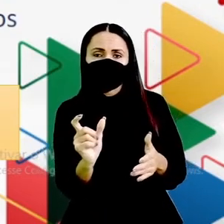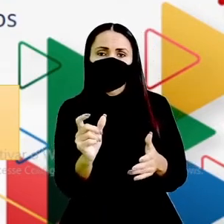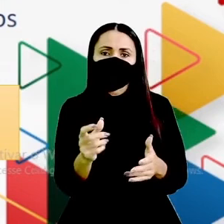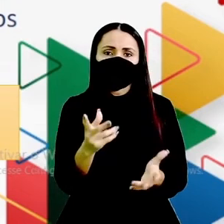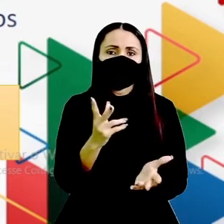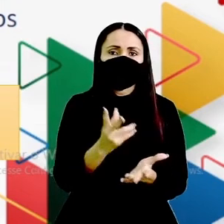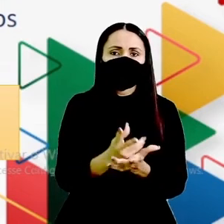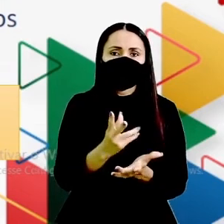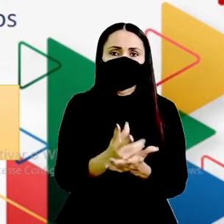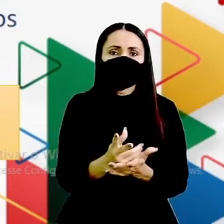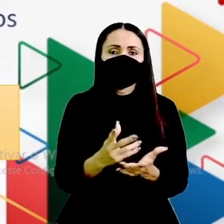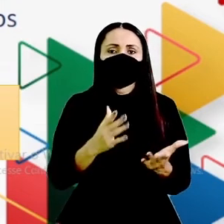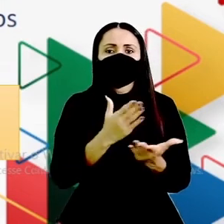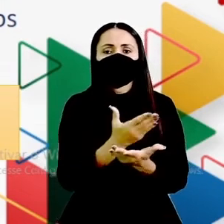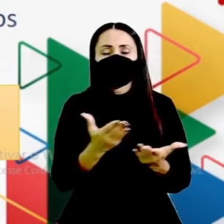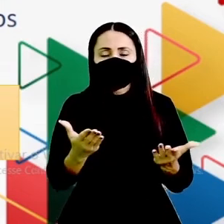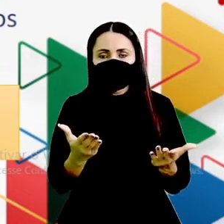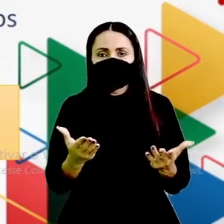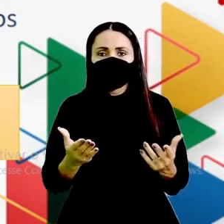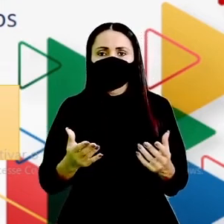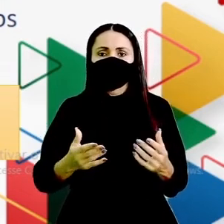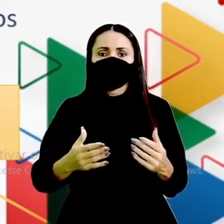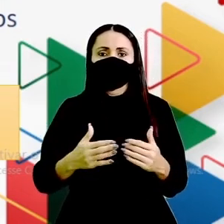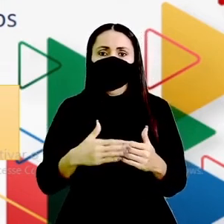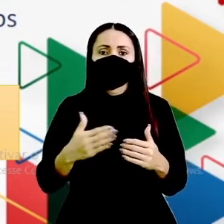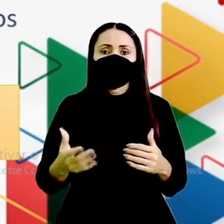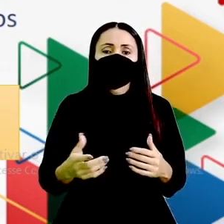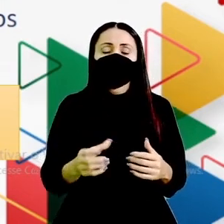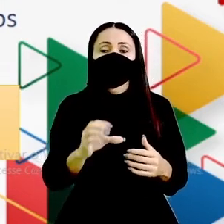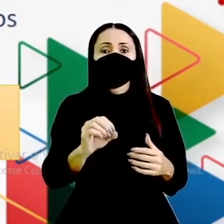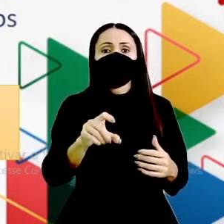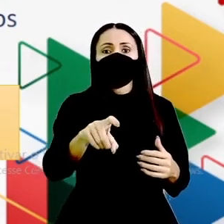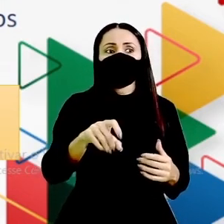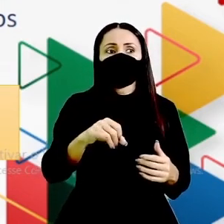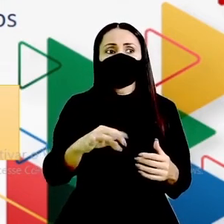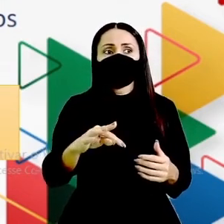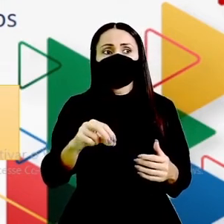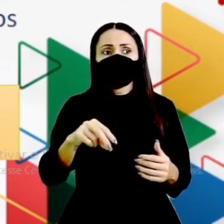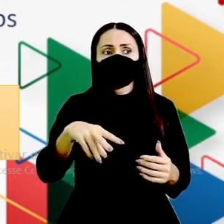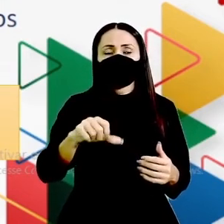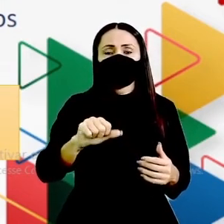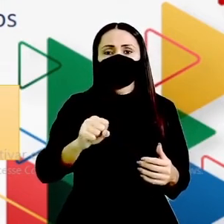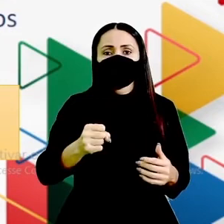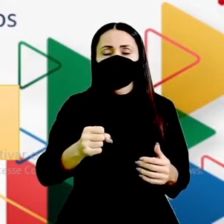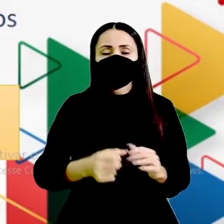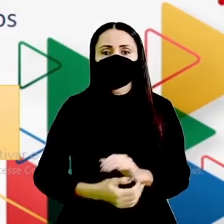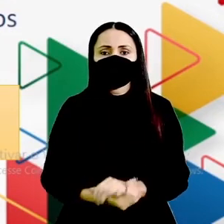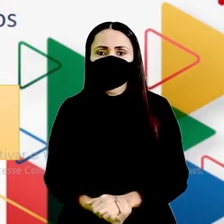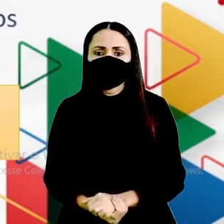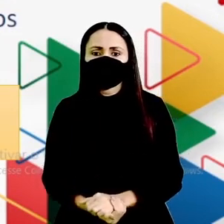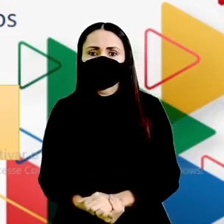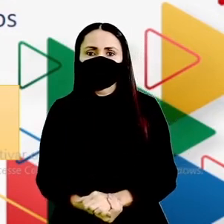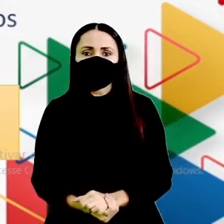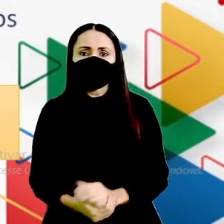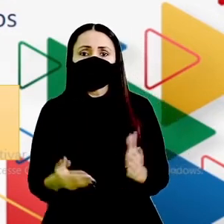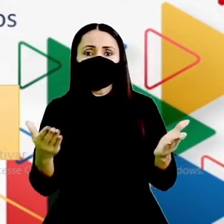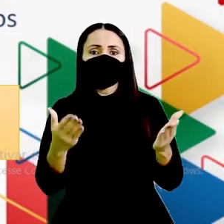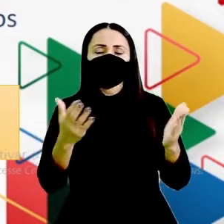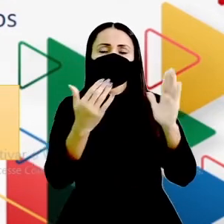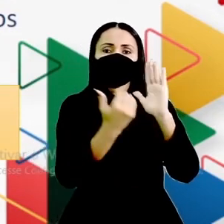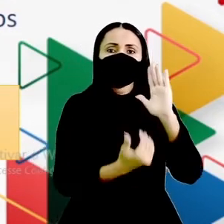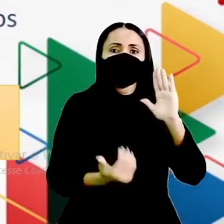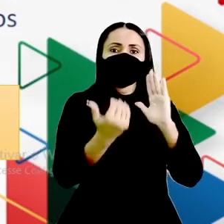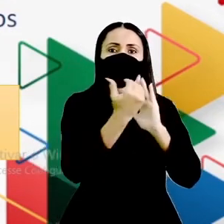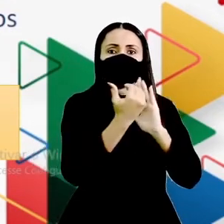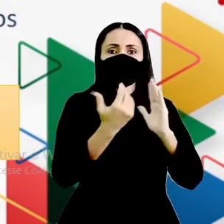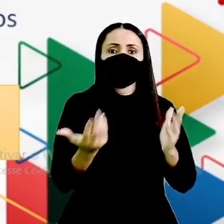das monossílabas para as oxítonas, A, E, O, tá certo? Agora eu só acrescento em